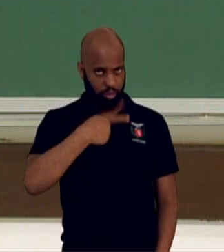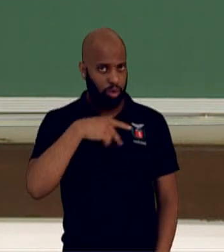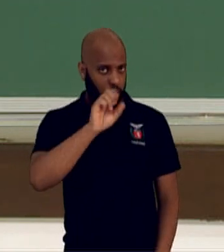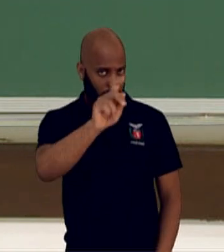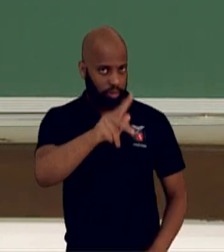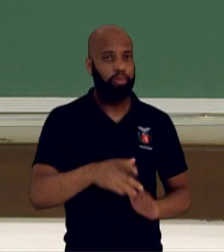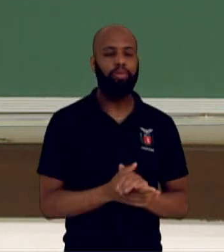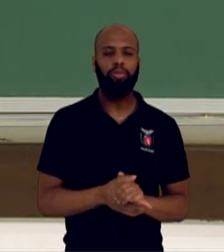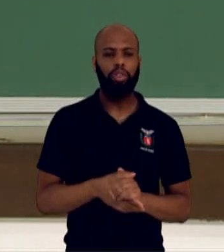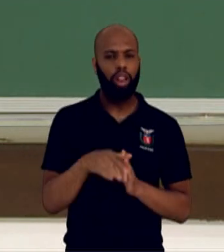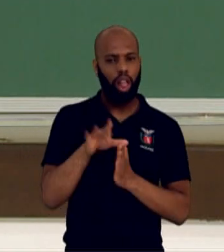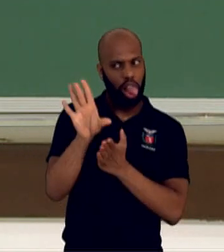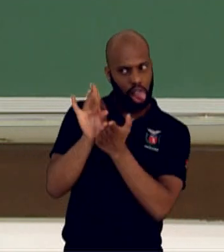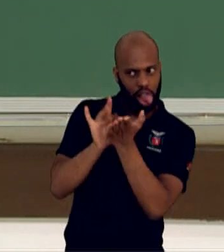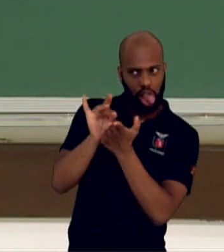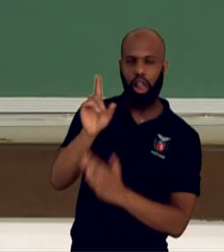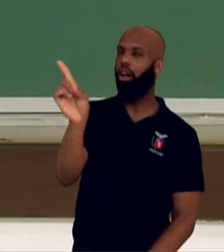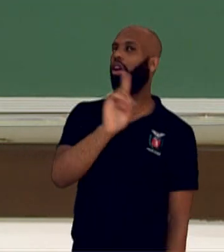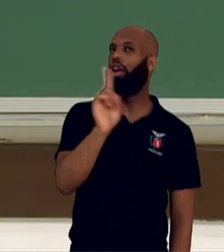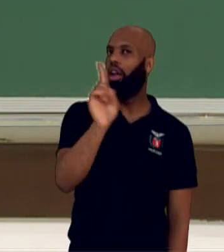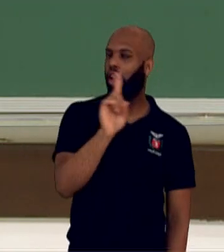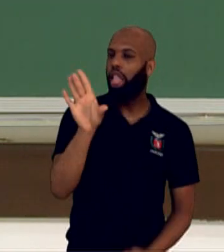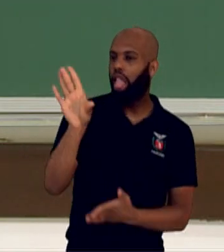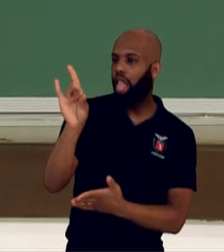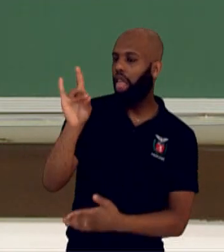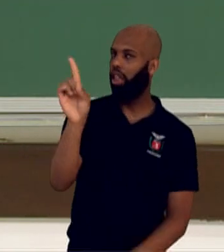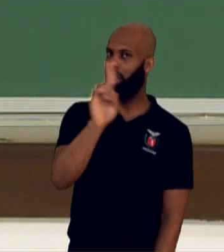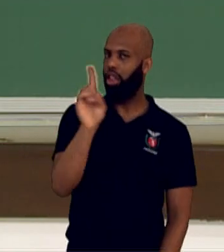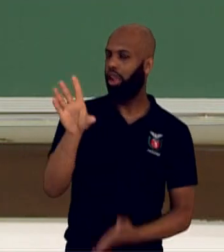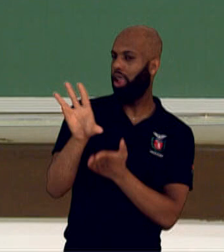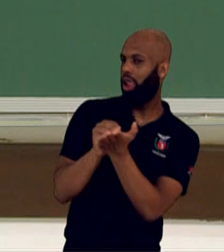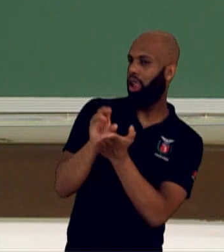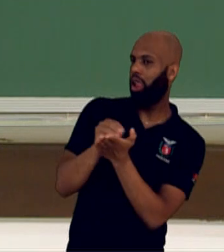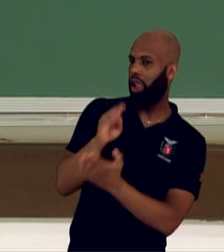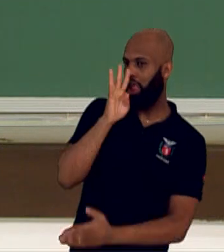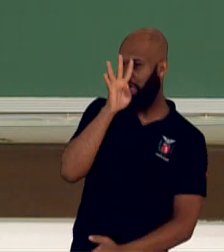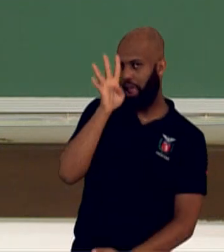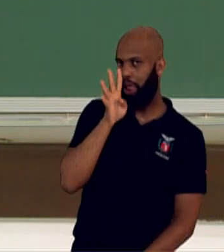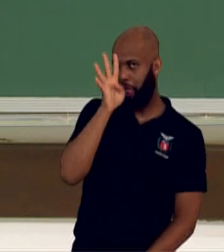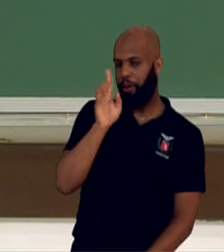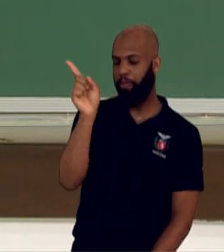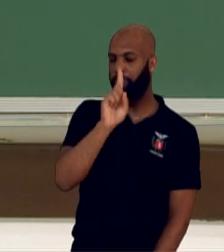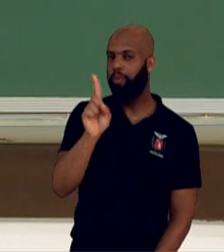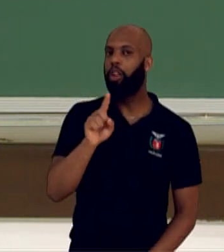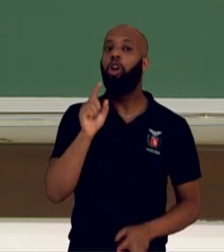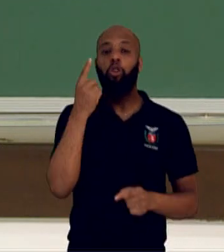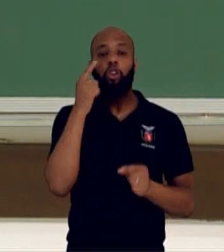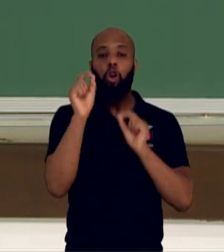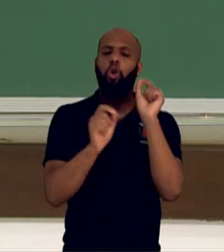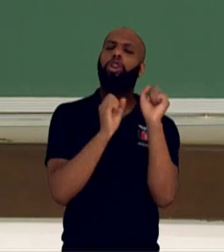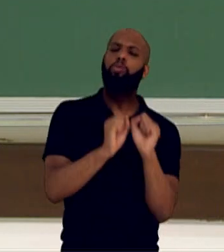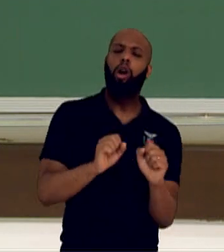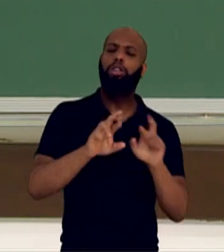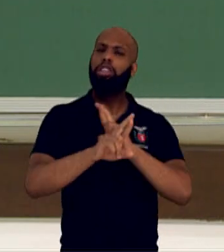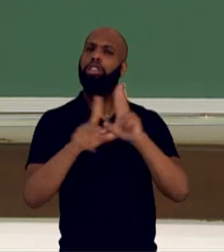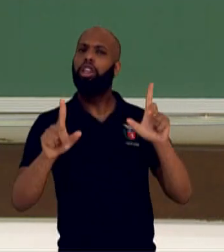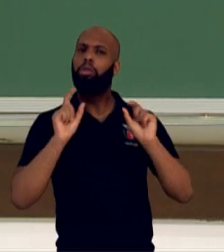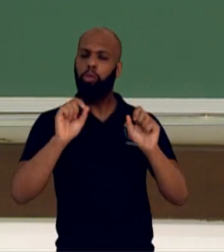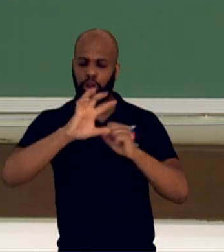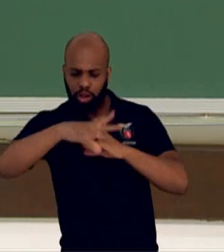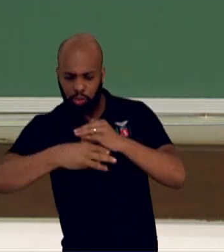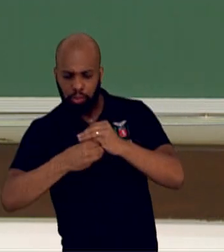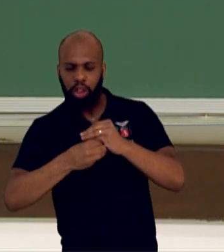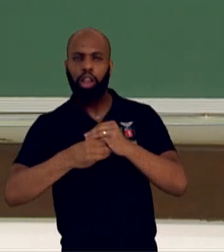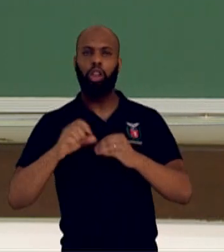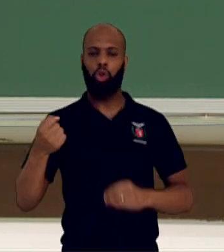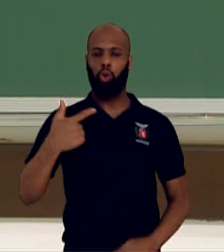muito bem, hein? Não vale colar não, hein? Tem que responder e ver o que vocês colocaram, né? Que pode estar diferente, pode ter coisas a mais do que